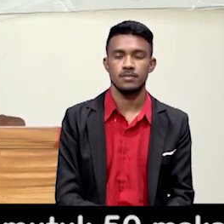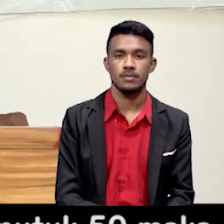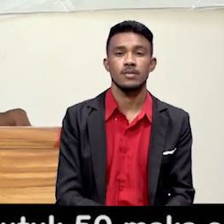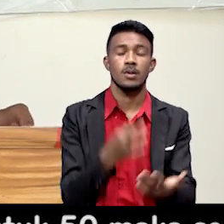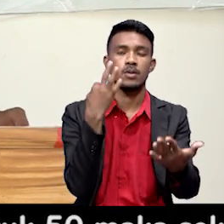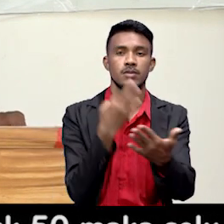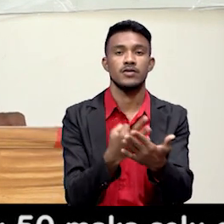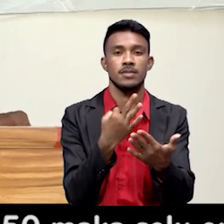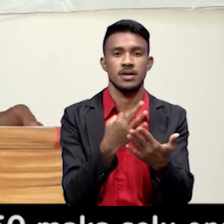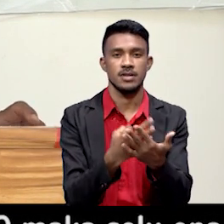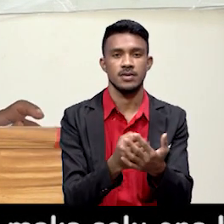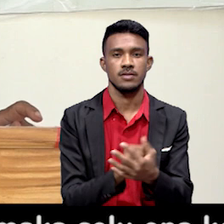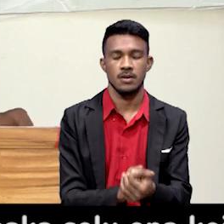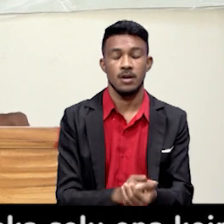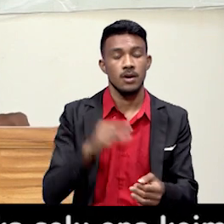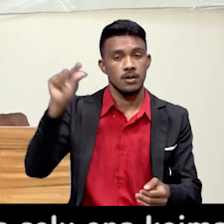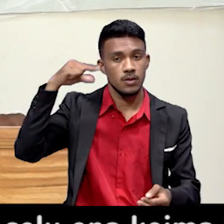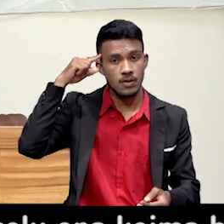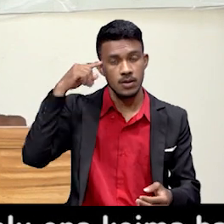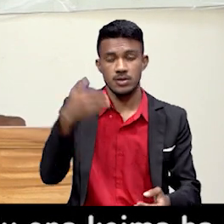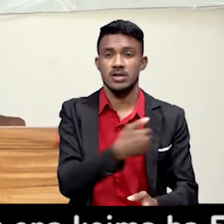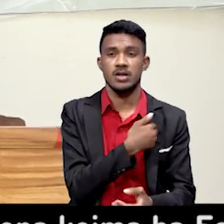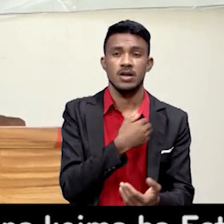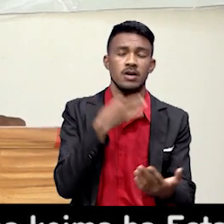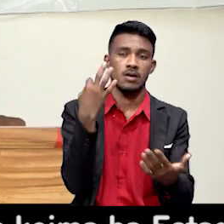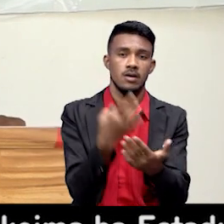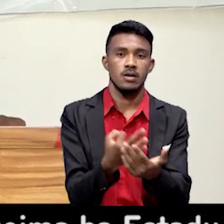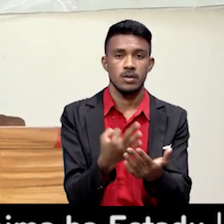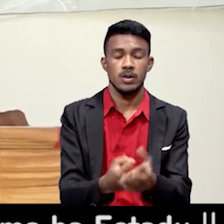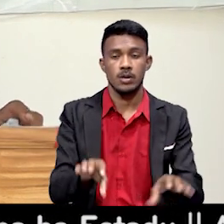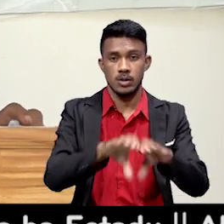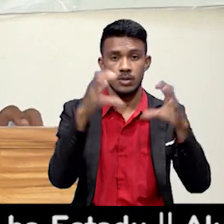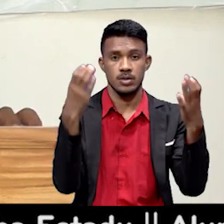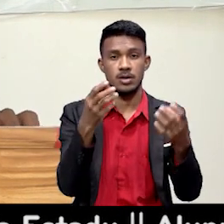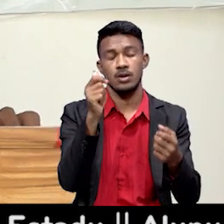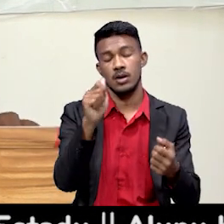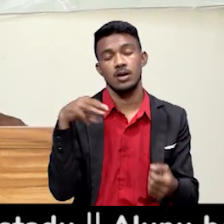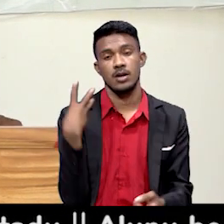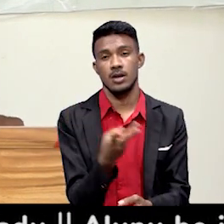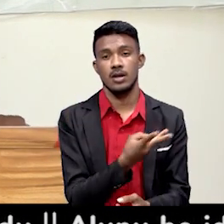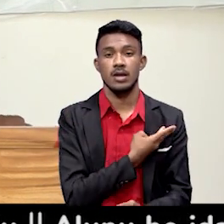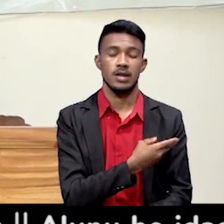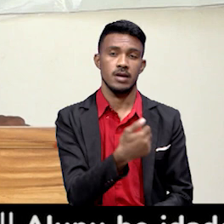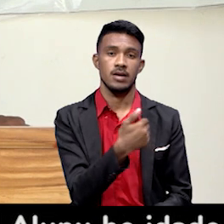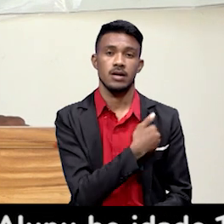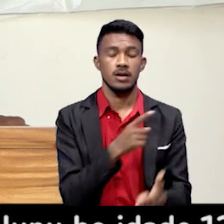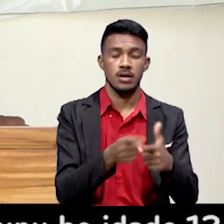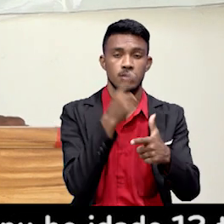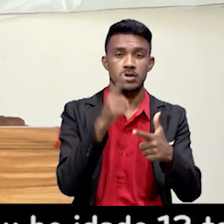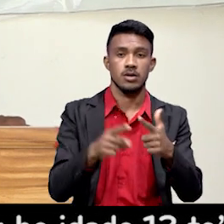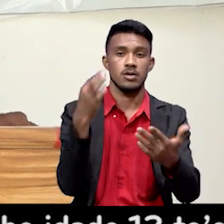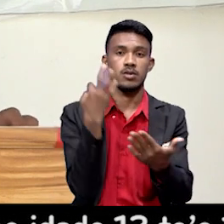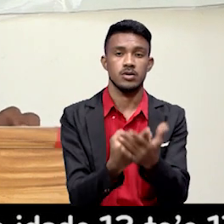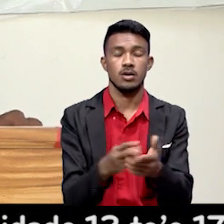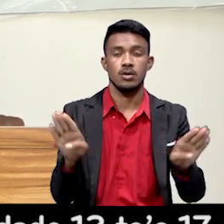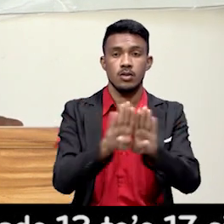fundamentação mas o governo será consegue fundamentar o como é comissão a e nem te se depois do orçamento todo e dado se ver